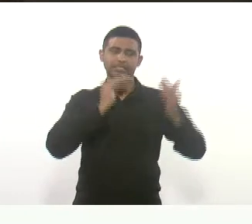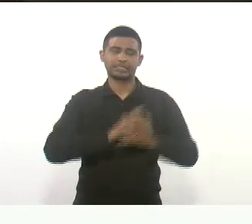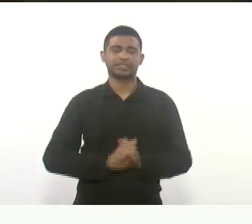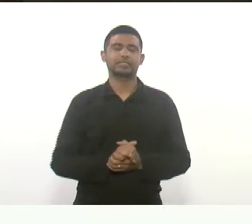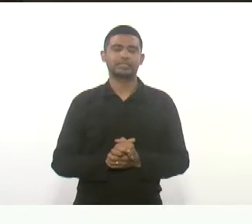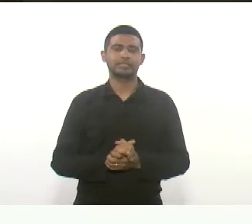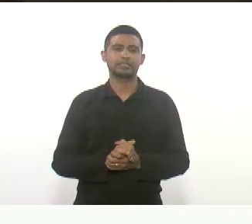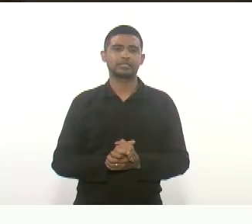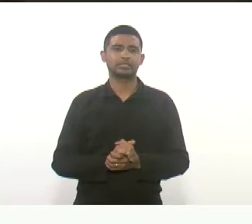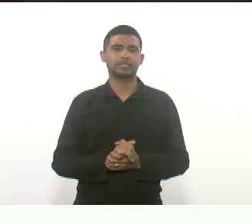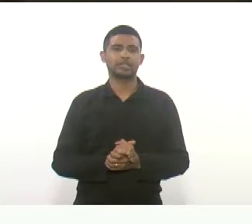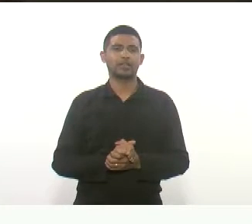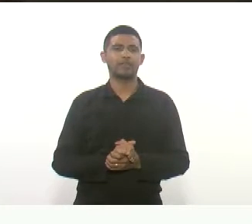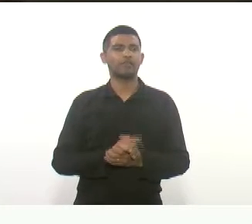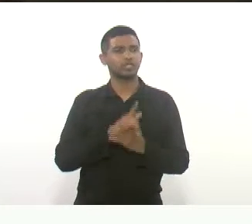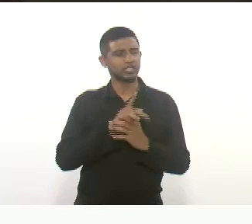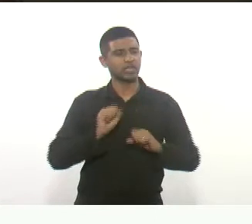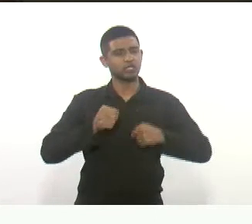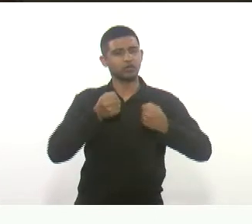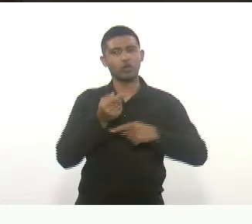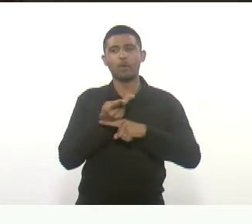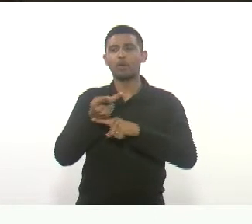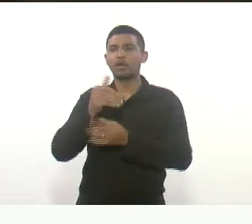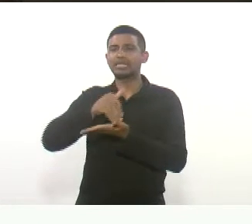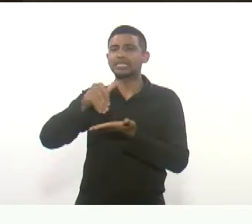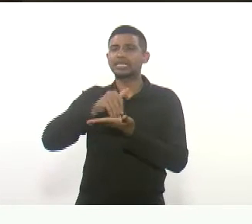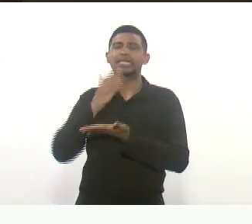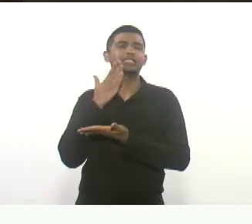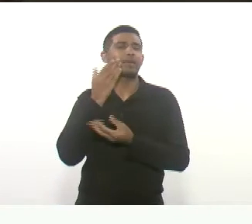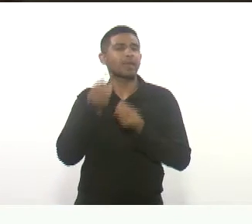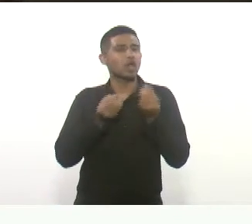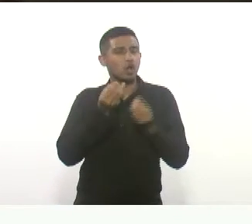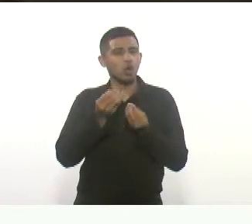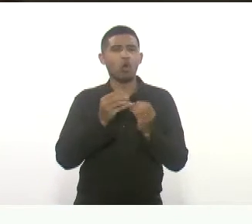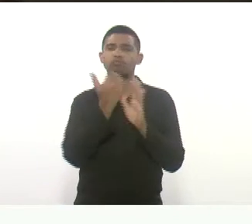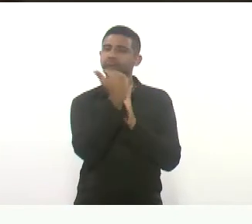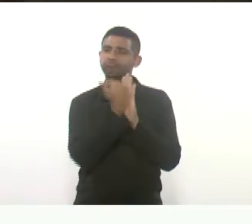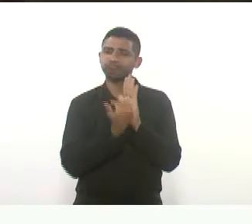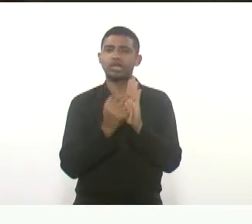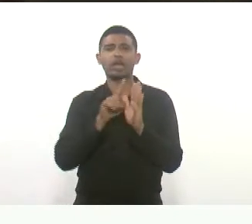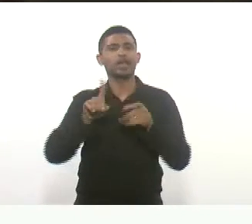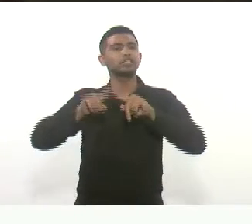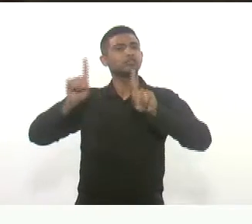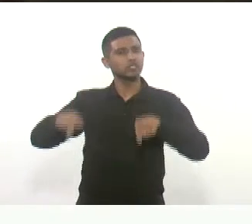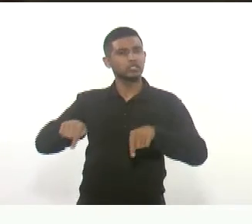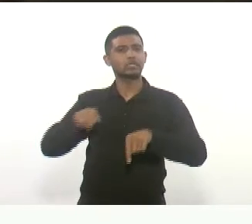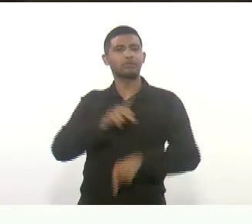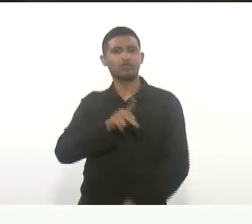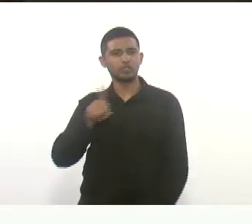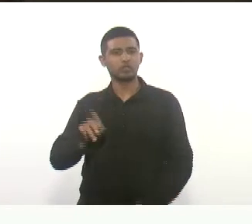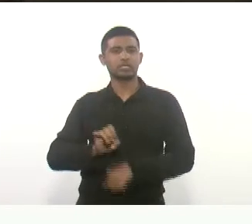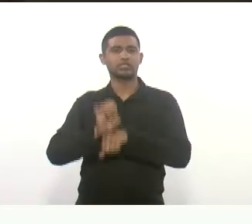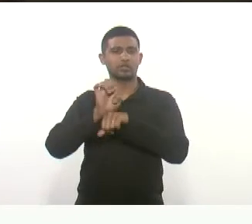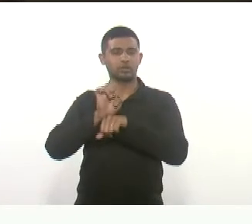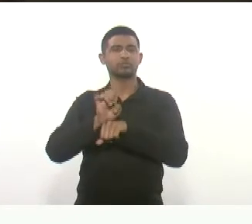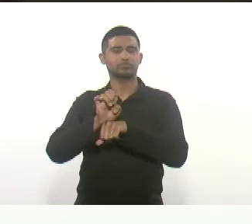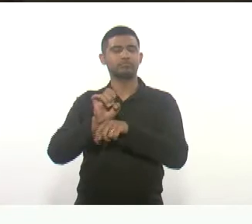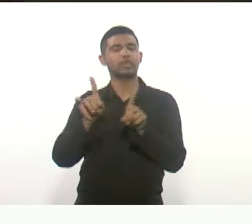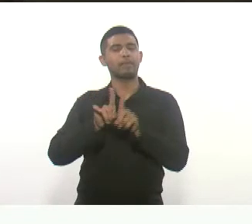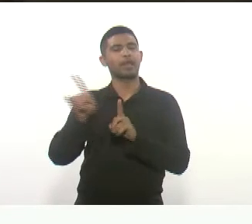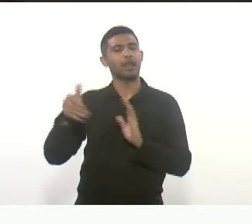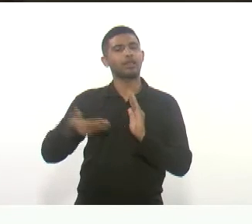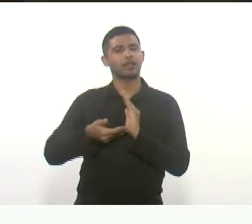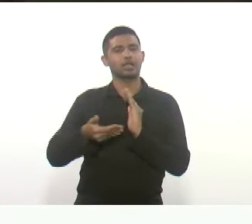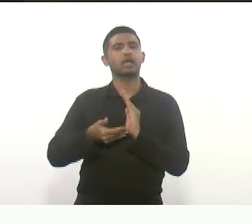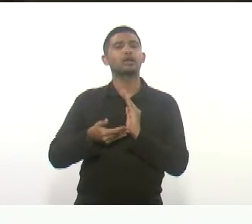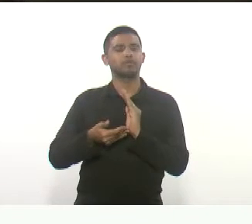de buscar junto à Secretaria de que forma, também é o plano de carreira dos servidores, dos professores estaduais. E lá na Câmara